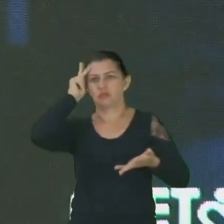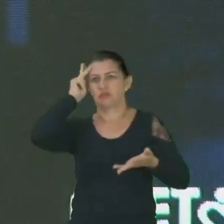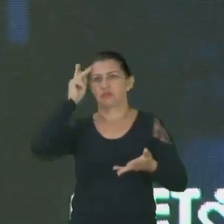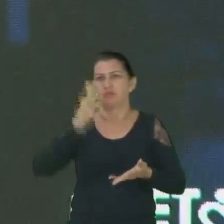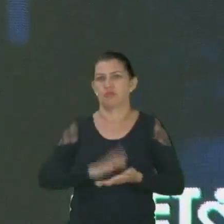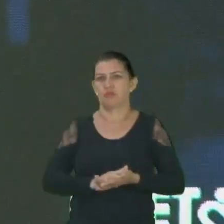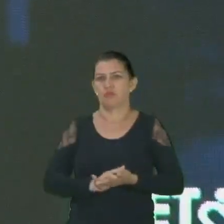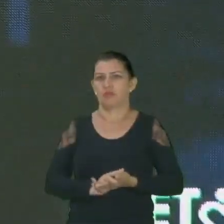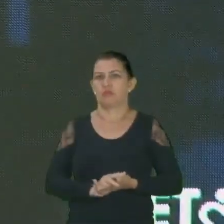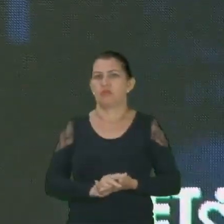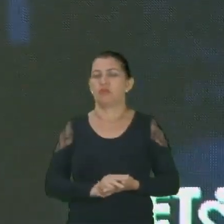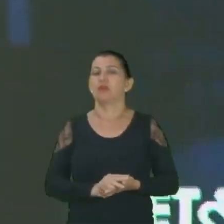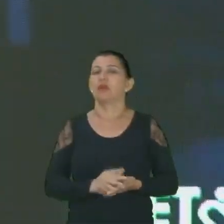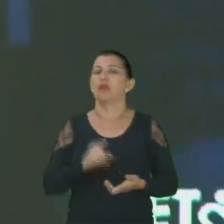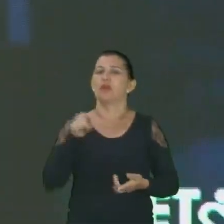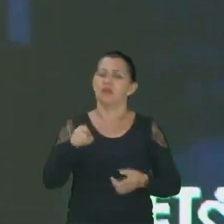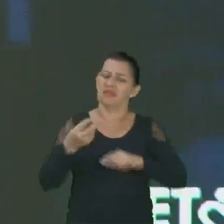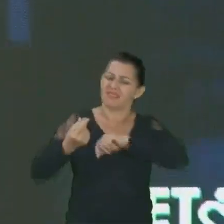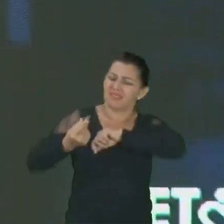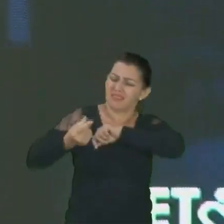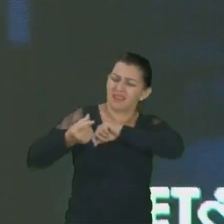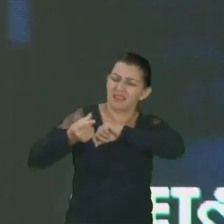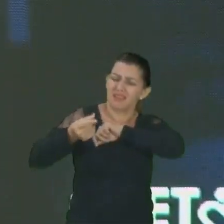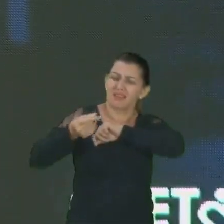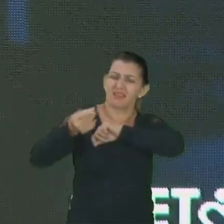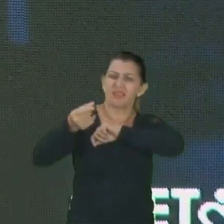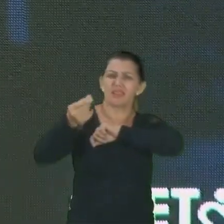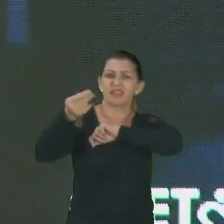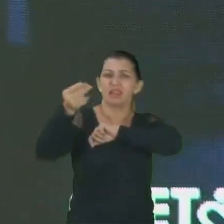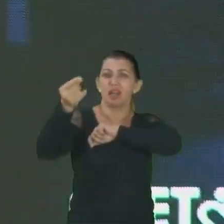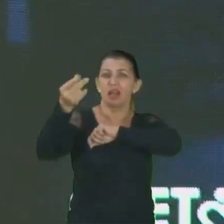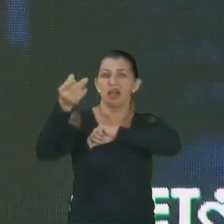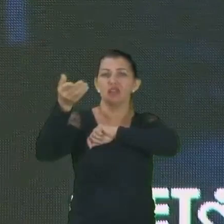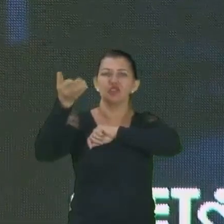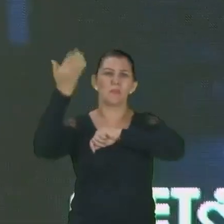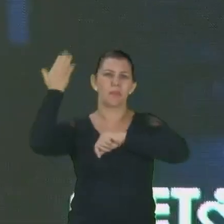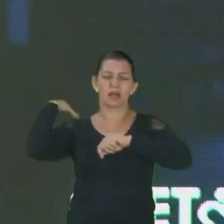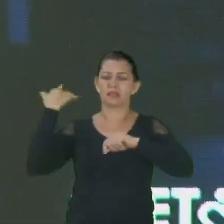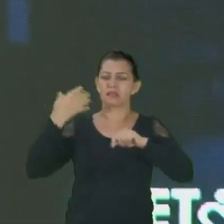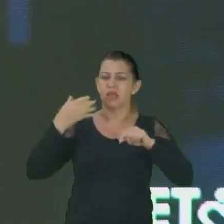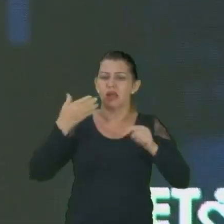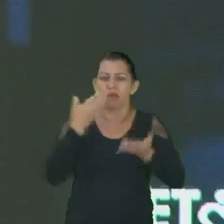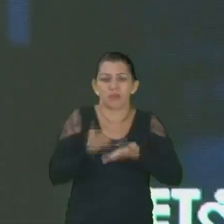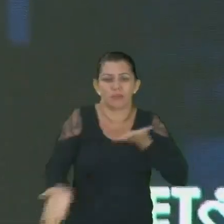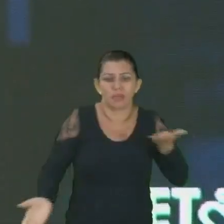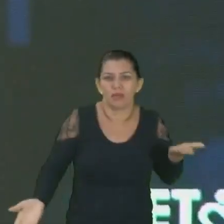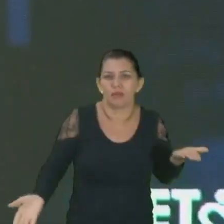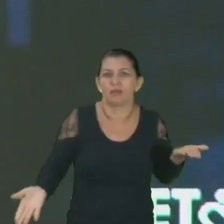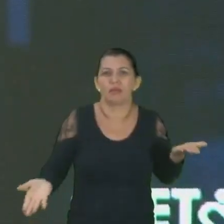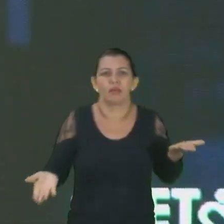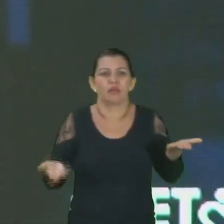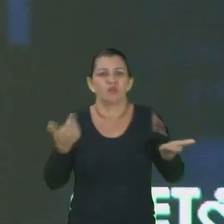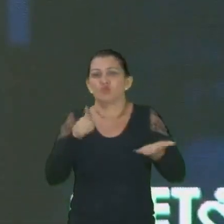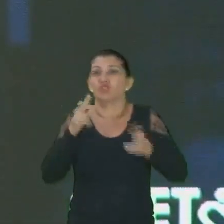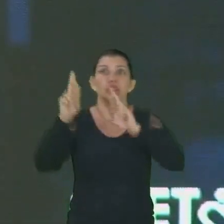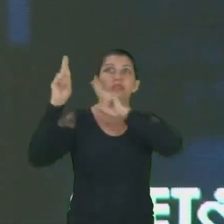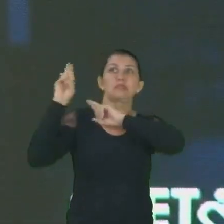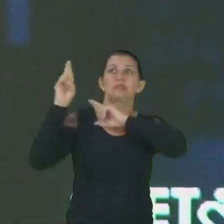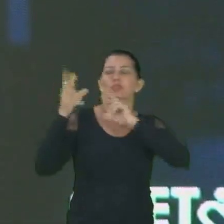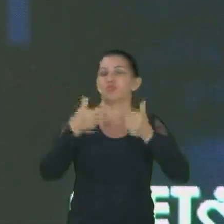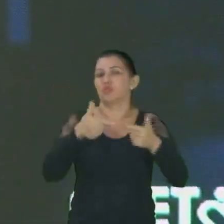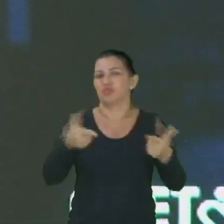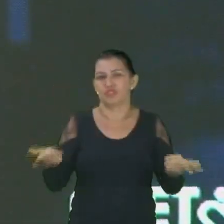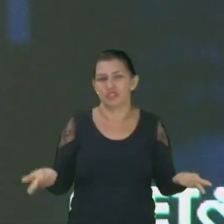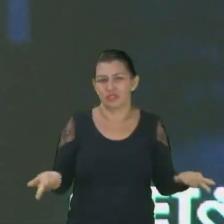que merecíamos a eternidade para sempre sem Deus, que estávamos para sempre condenados a uma vida